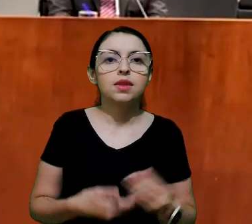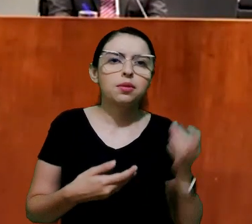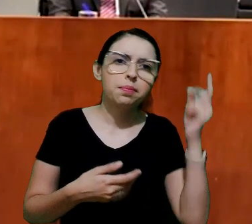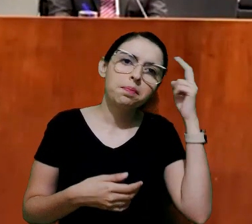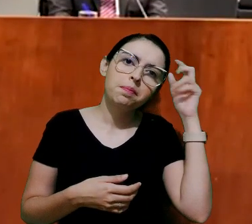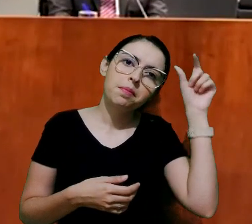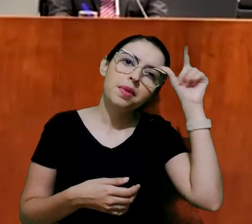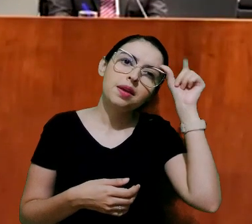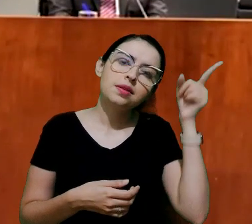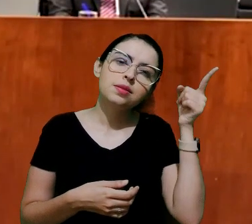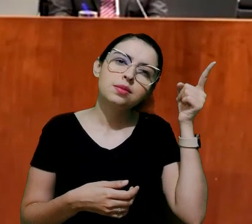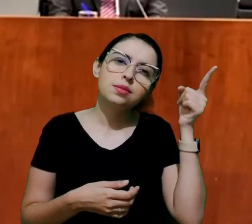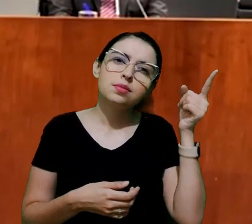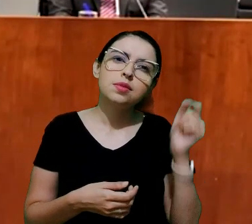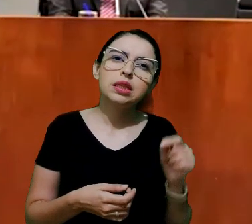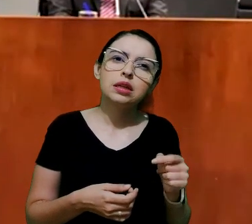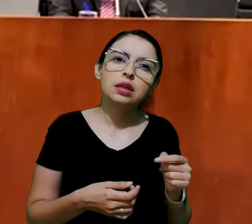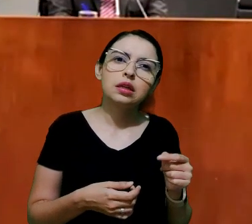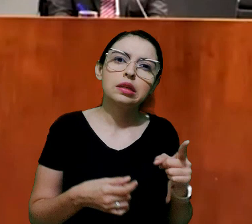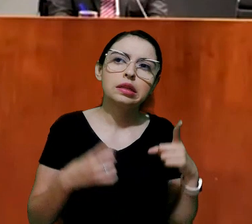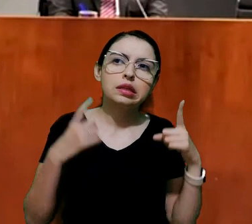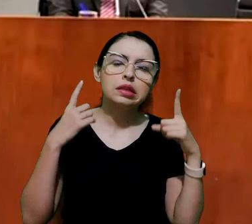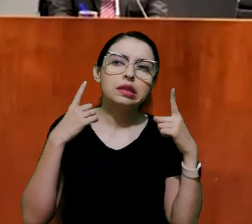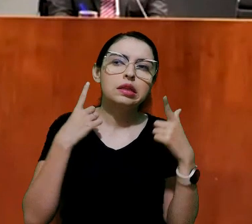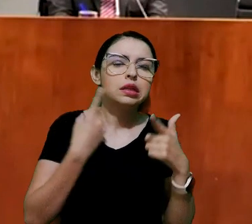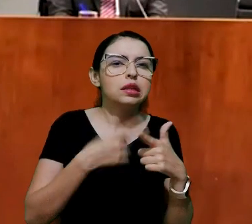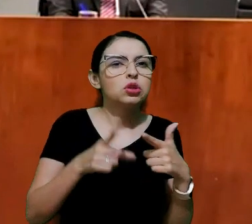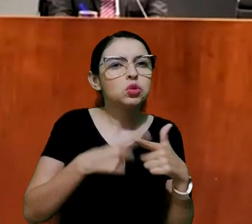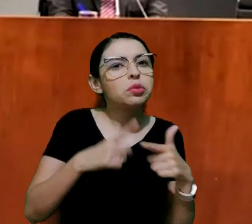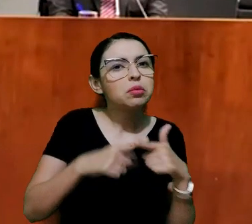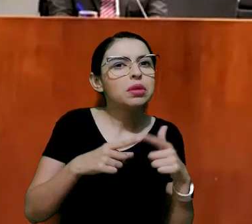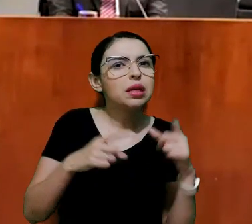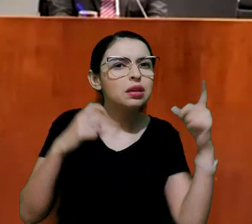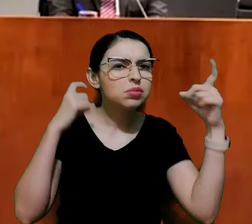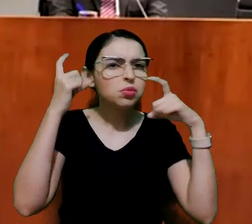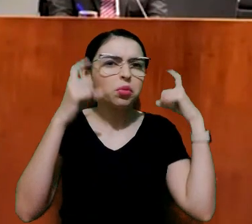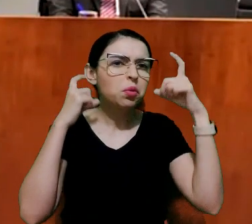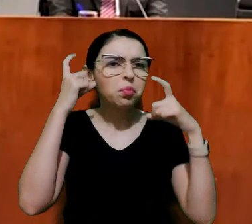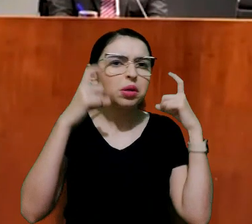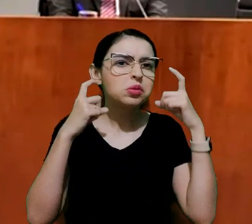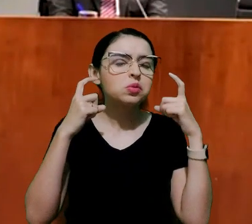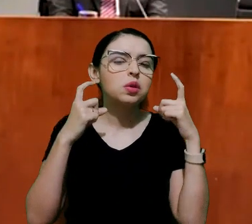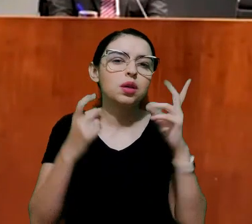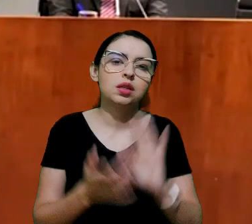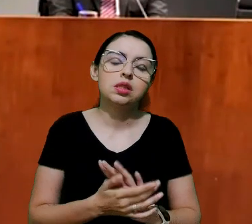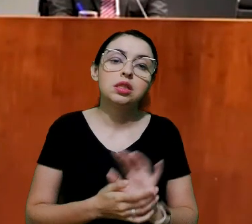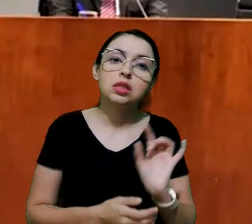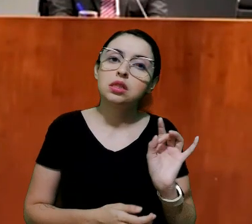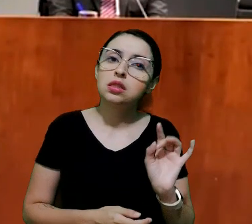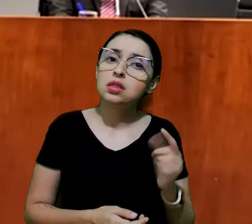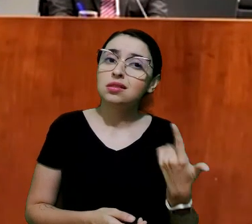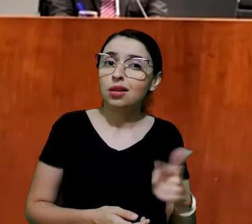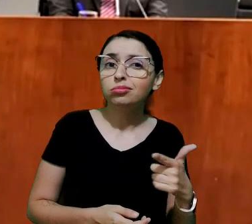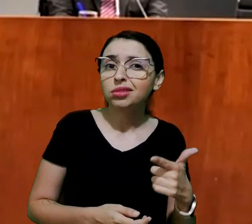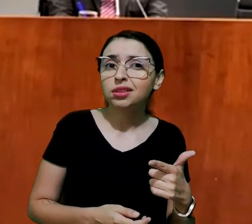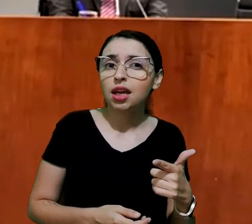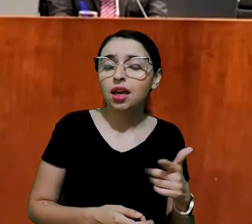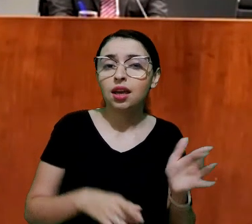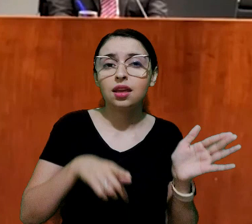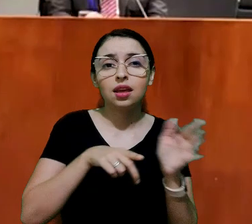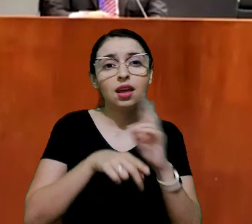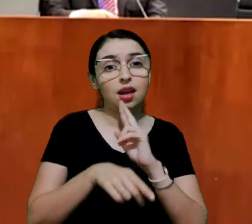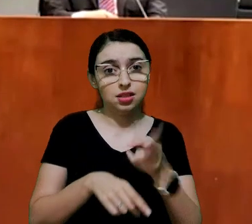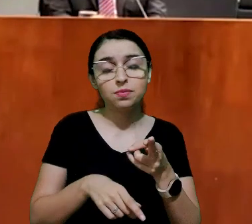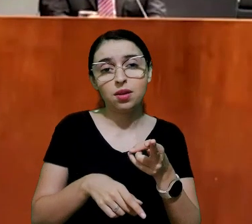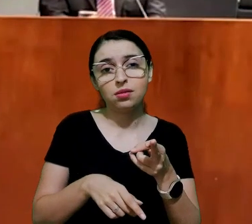os senhores umas preocupações, elas não são soluções. Eu vim aqui só para confundir mesmo. Eu